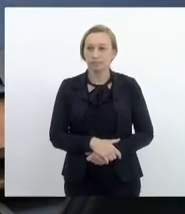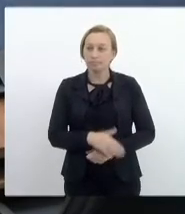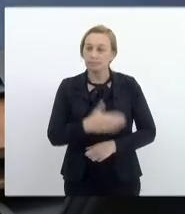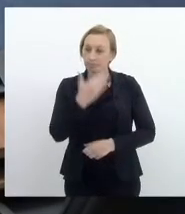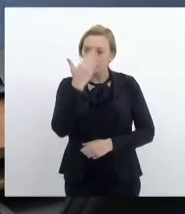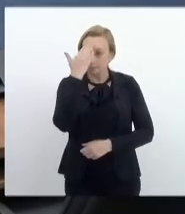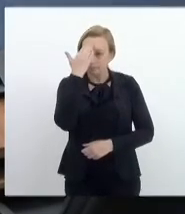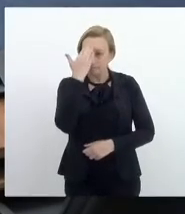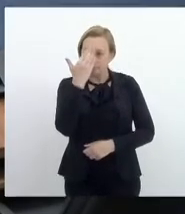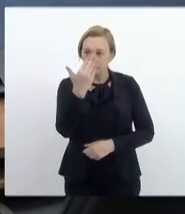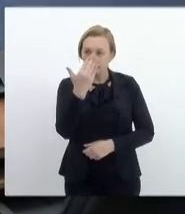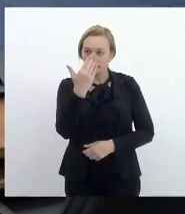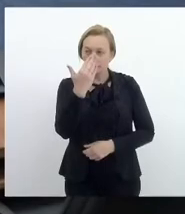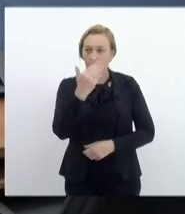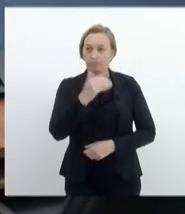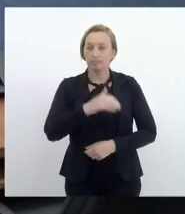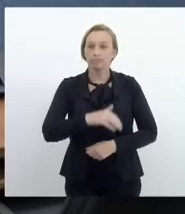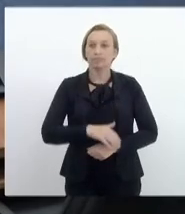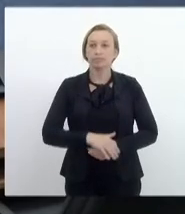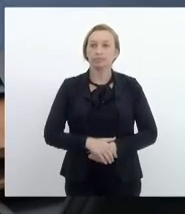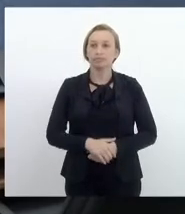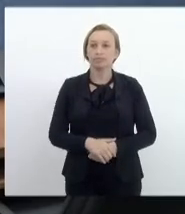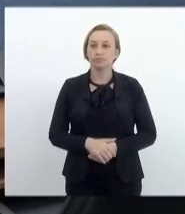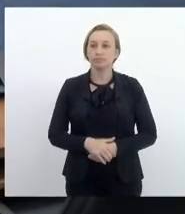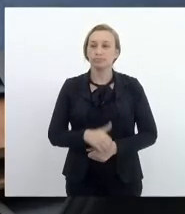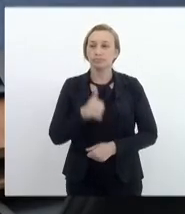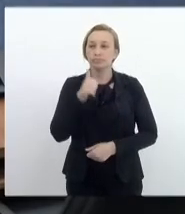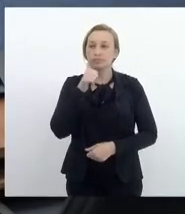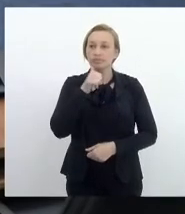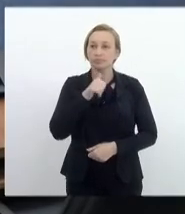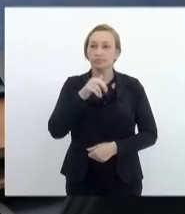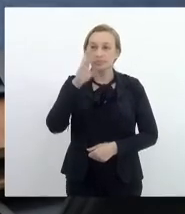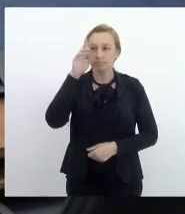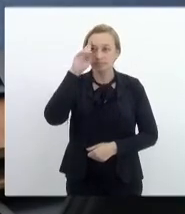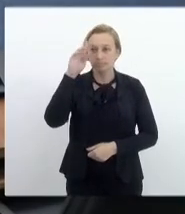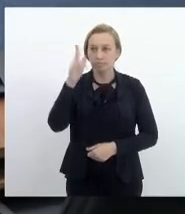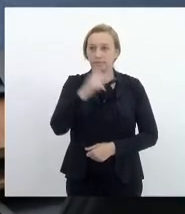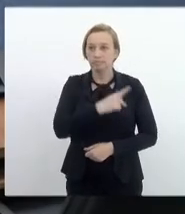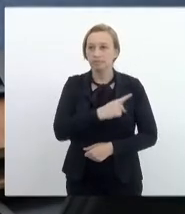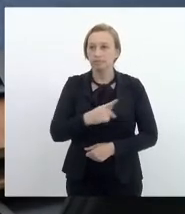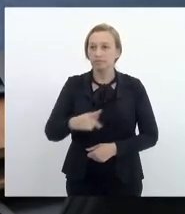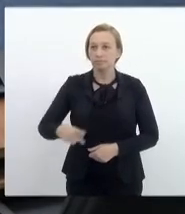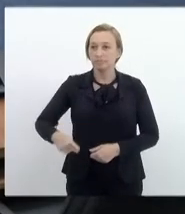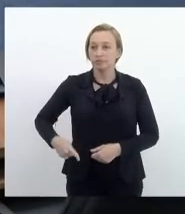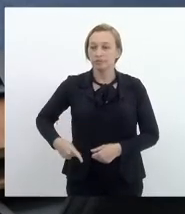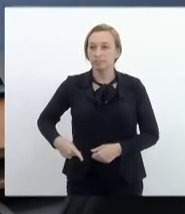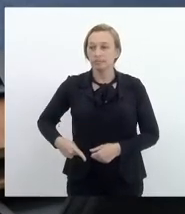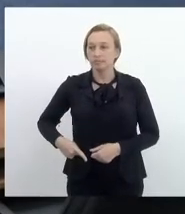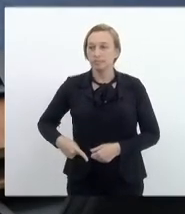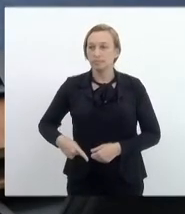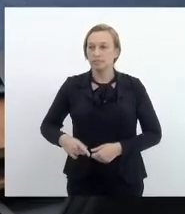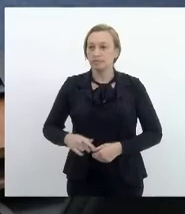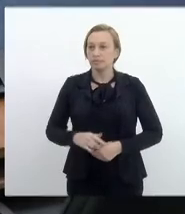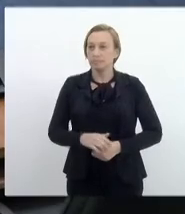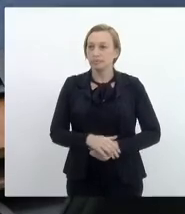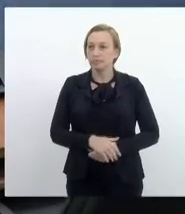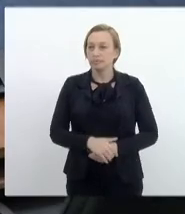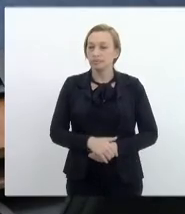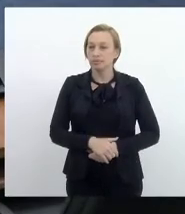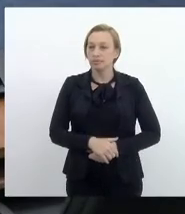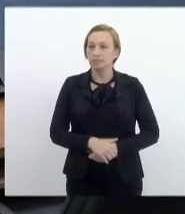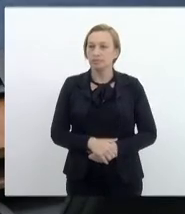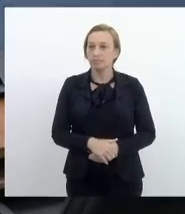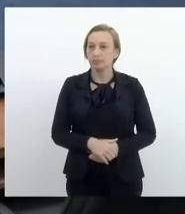sessão extraordinária que iniciado as 16 horas e 50 e 4 minutos encerrou-se